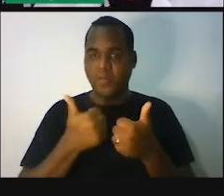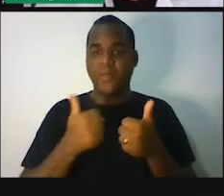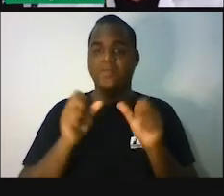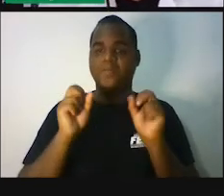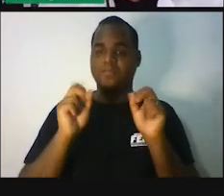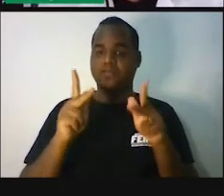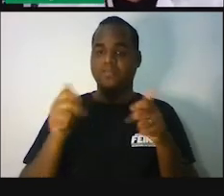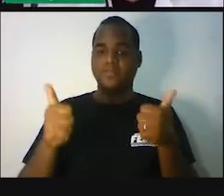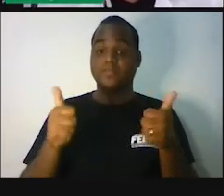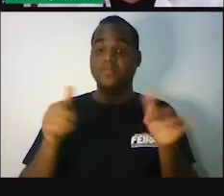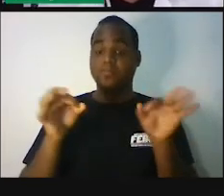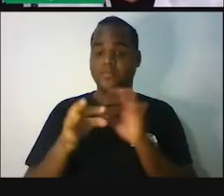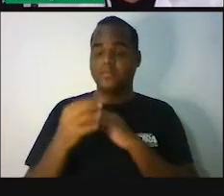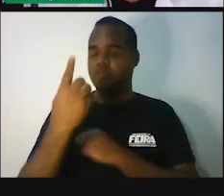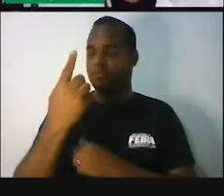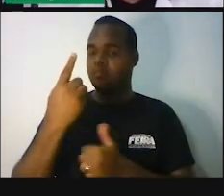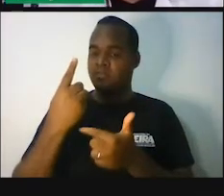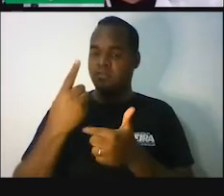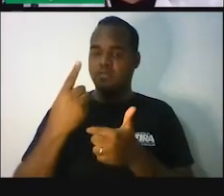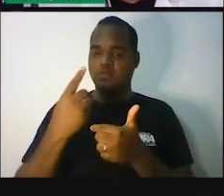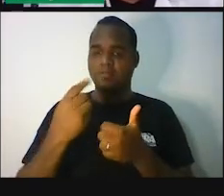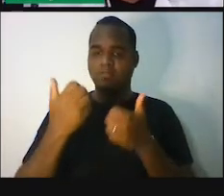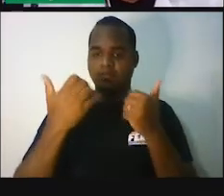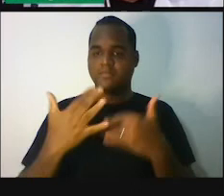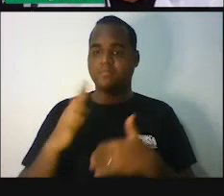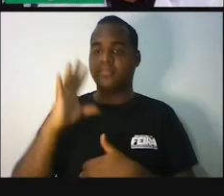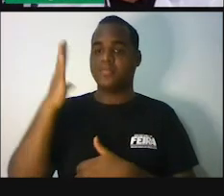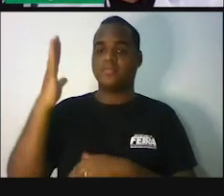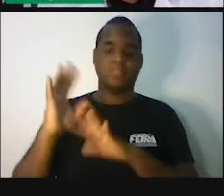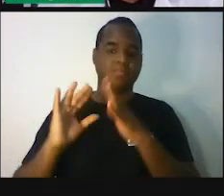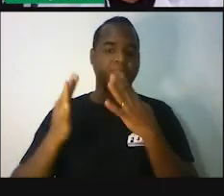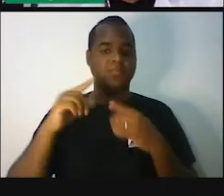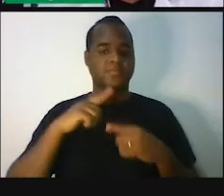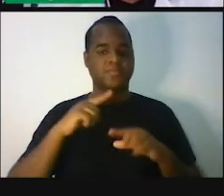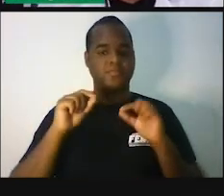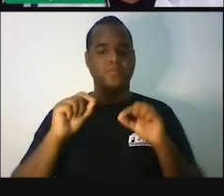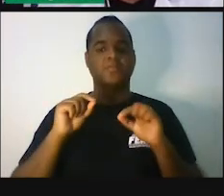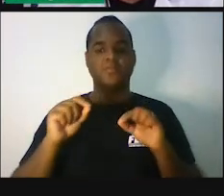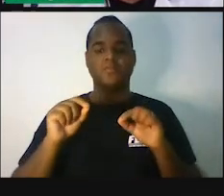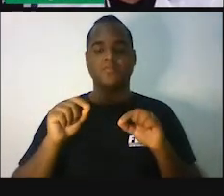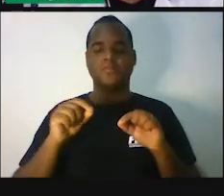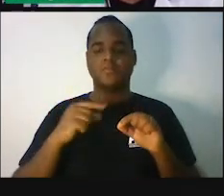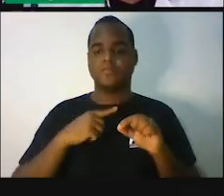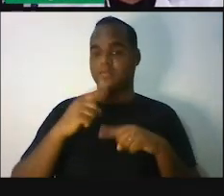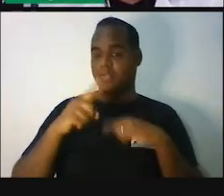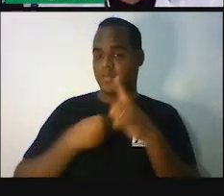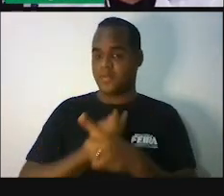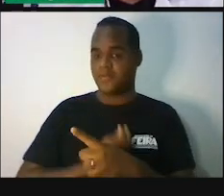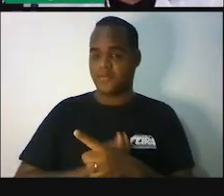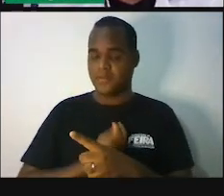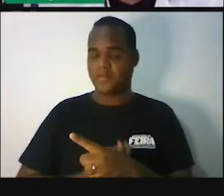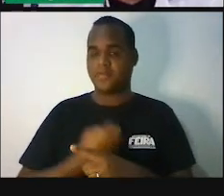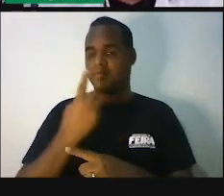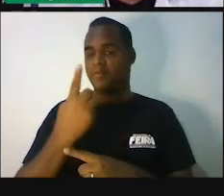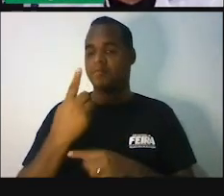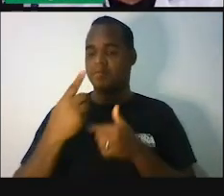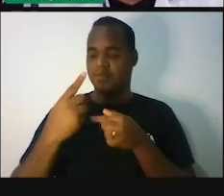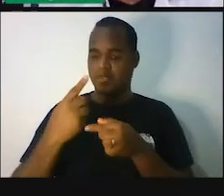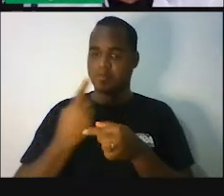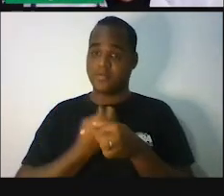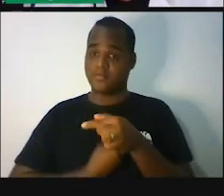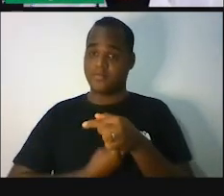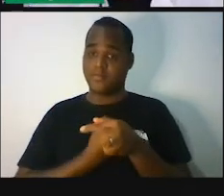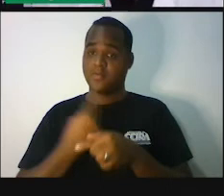Pronto. Depois desse um dozeavos, o que é que aconteceu? Depois viveu um sétimo de sua